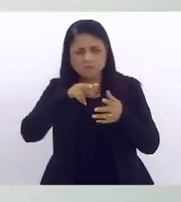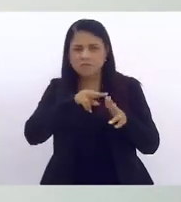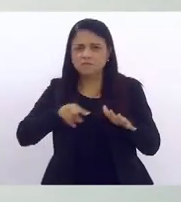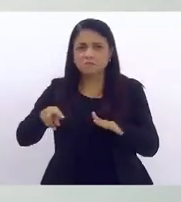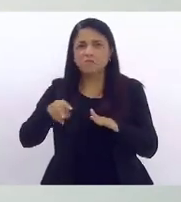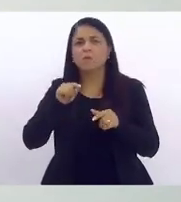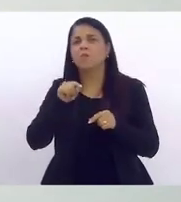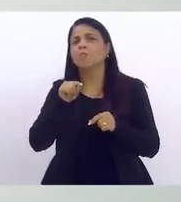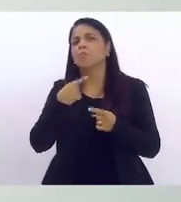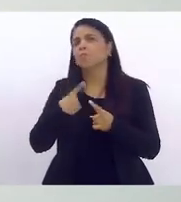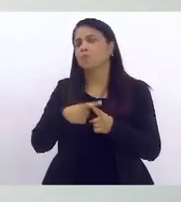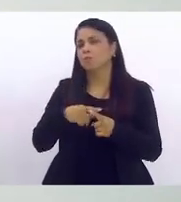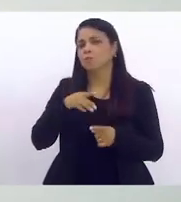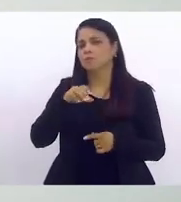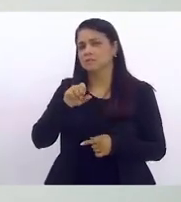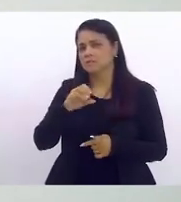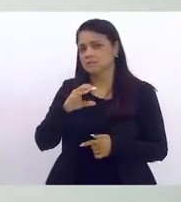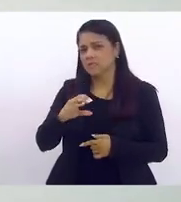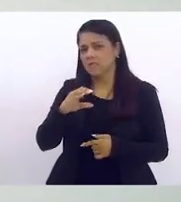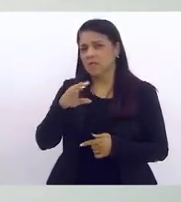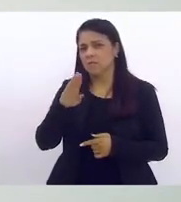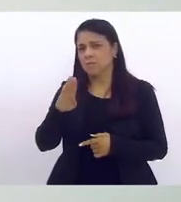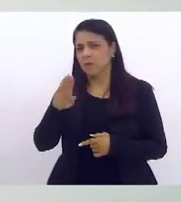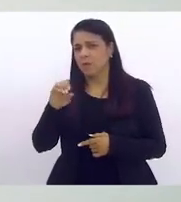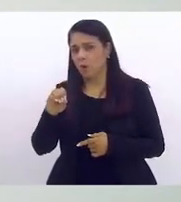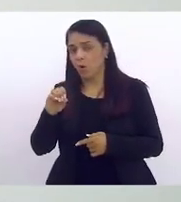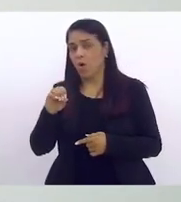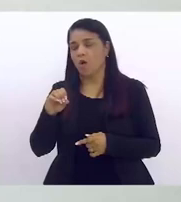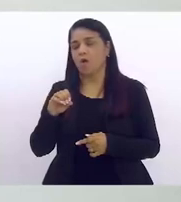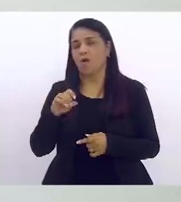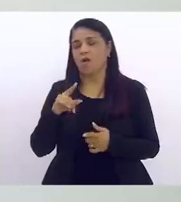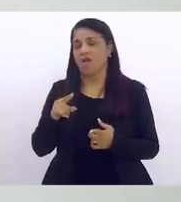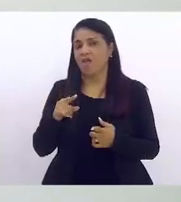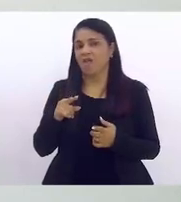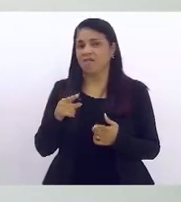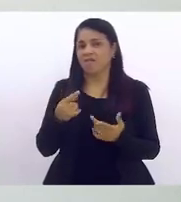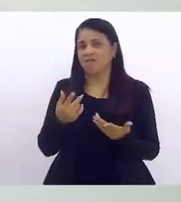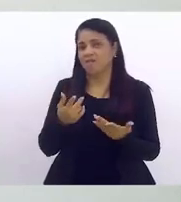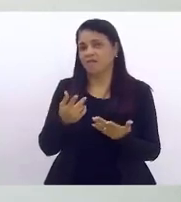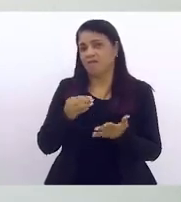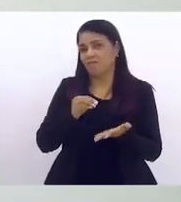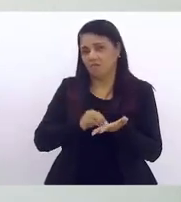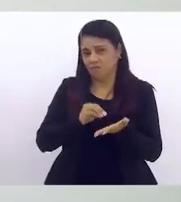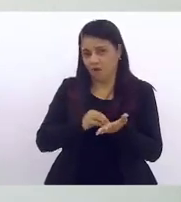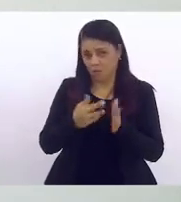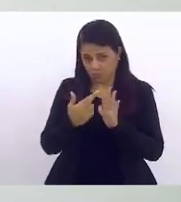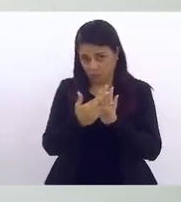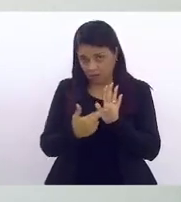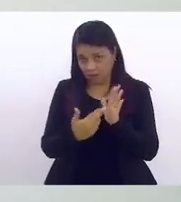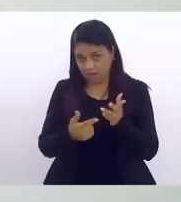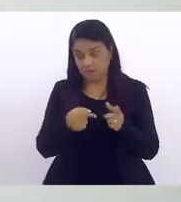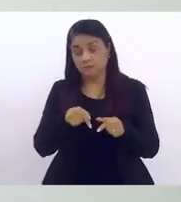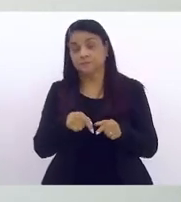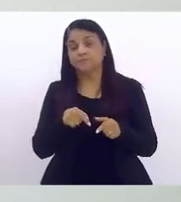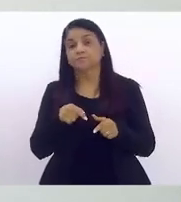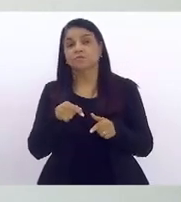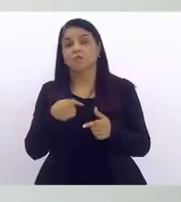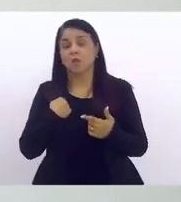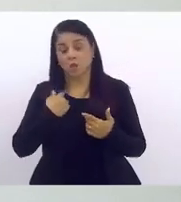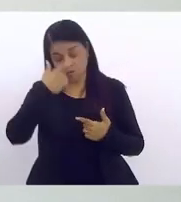o CBO é suficiente, eu já entendi as diferenças, mas eu vejo, burocrata que sou, que eu preciso da